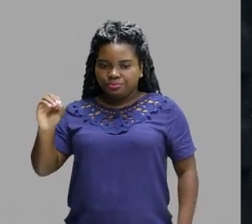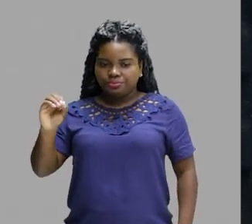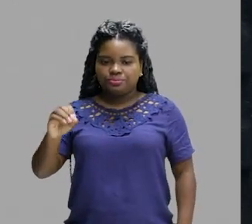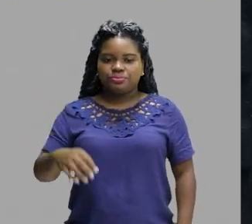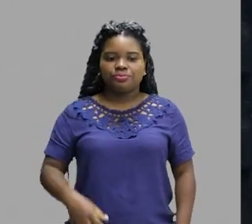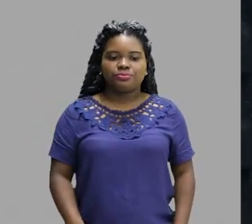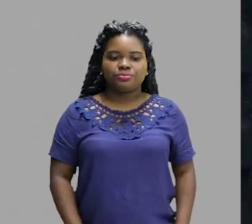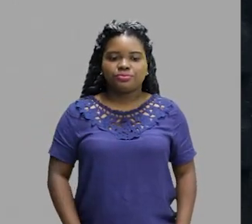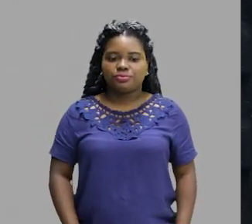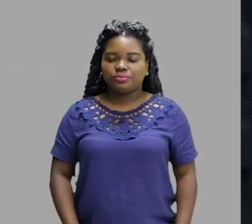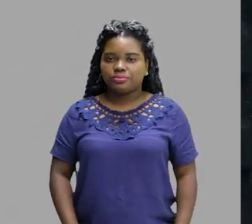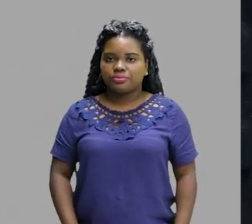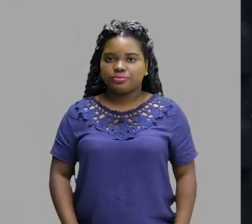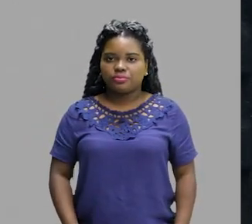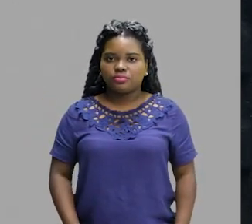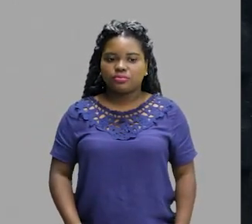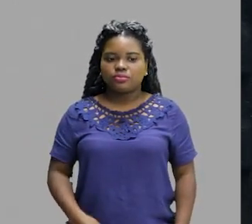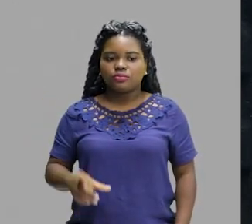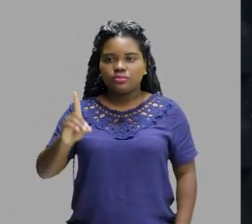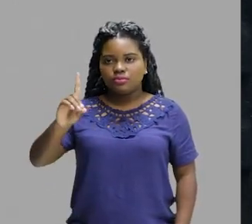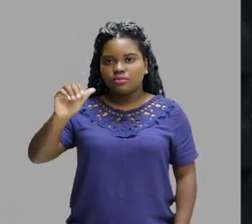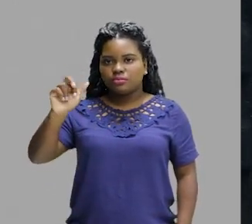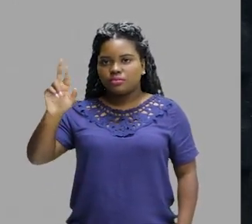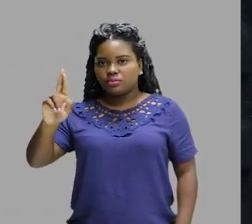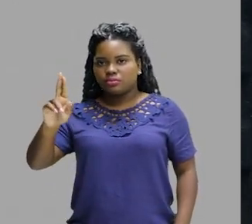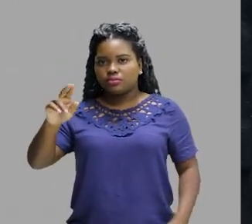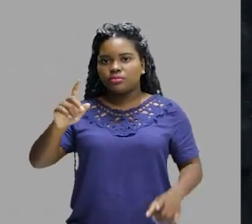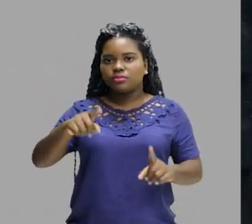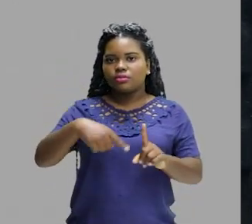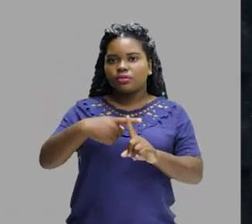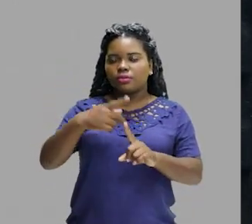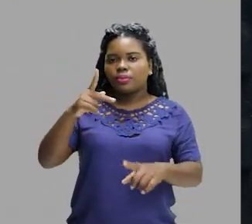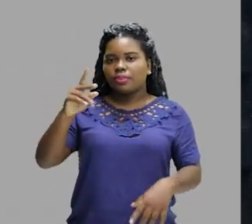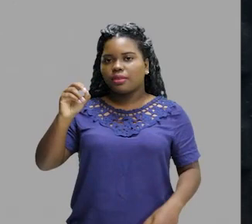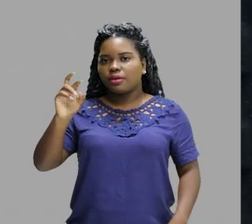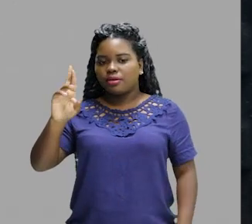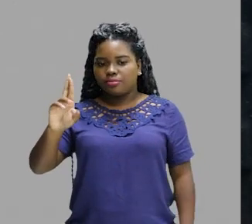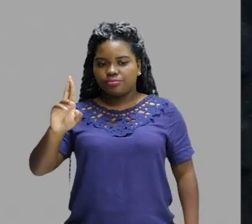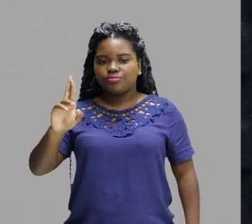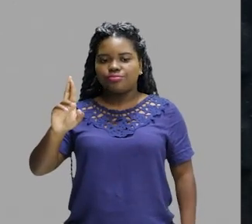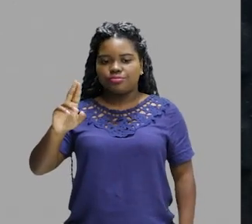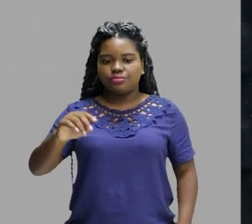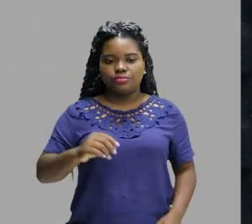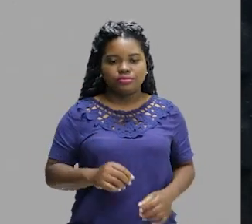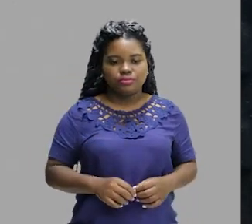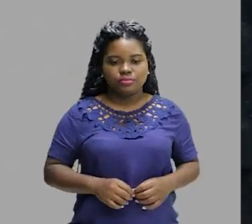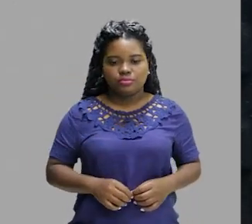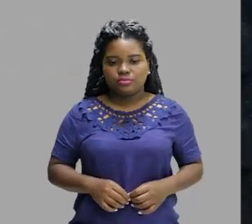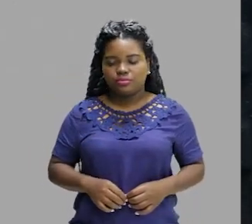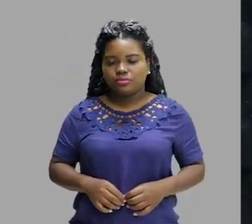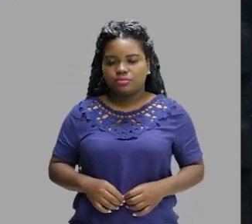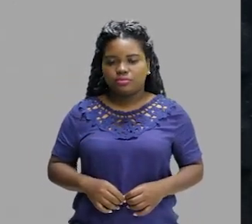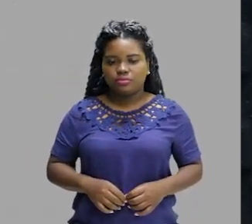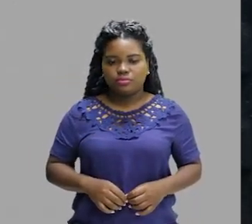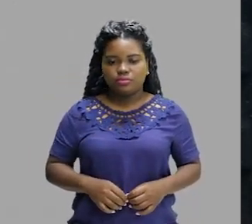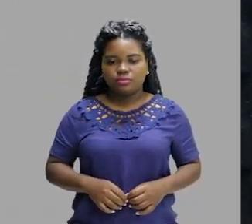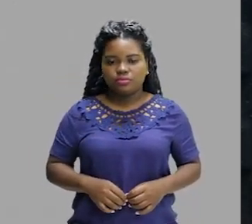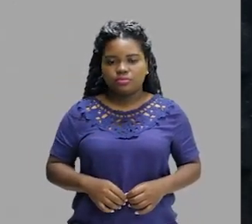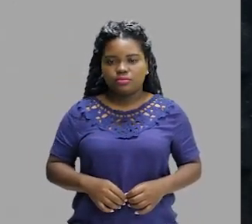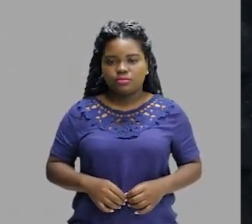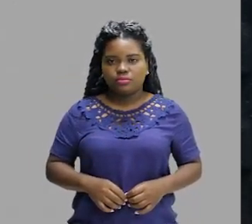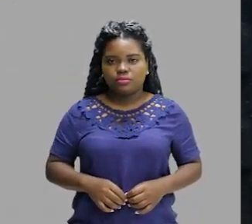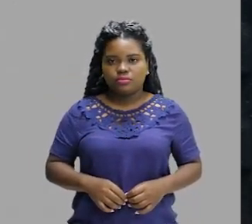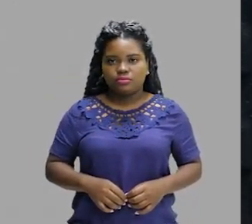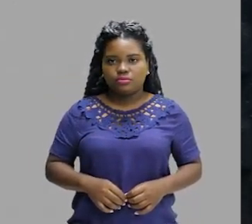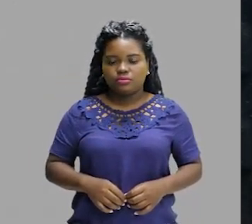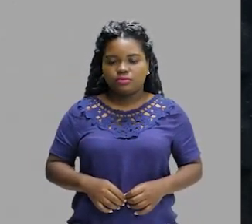tá? Dar por mais o particípio. Dar por mais o particípio do verbo